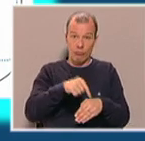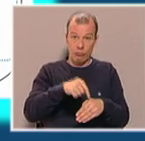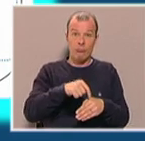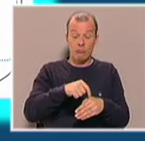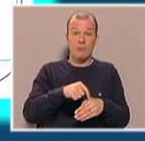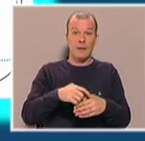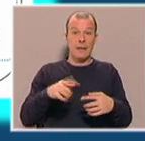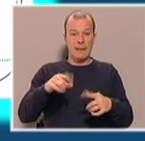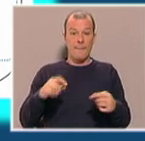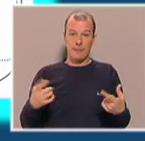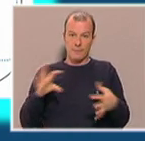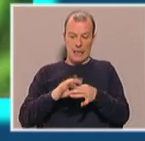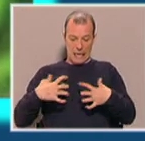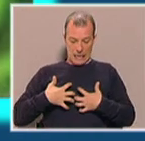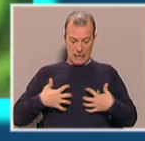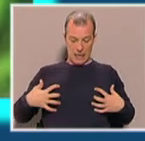caixa torácica.